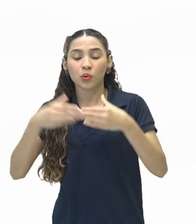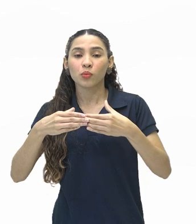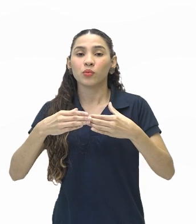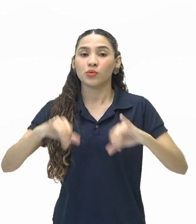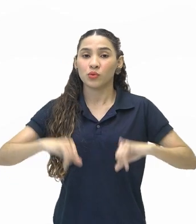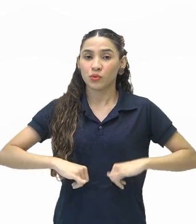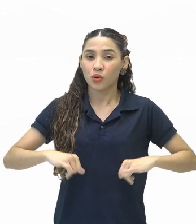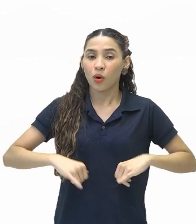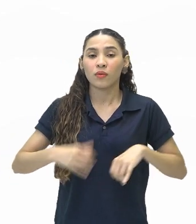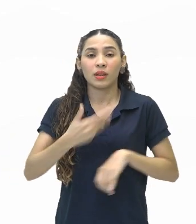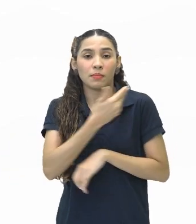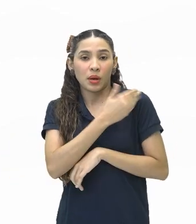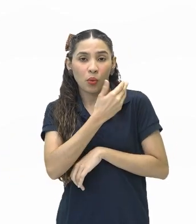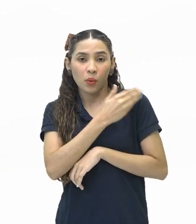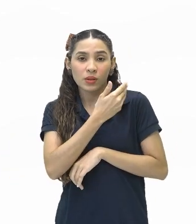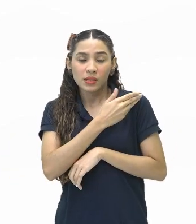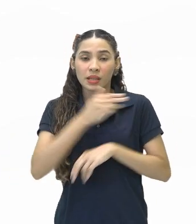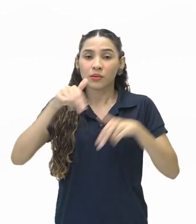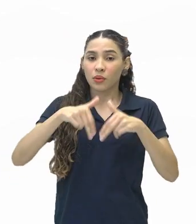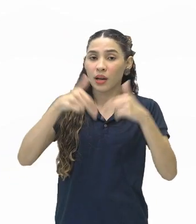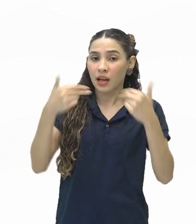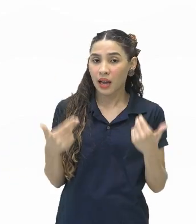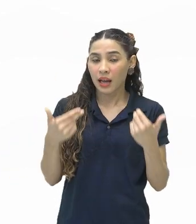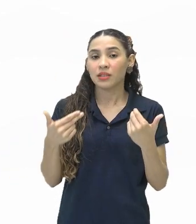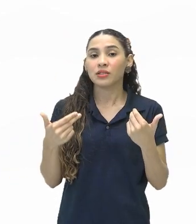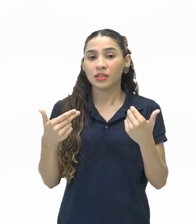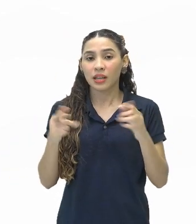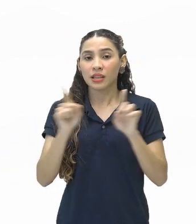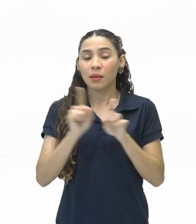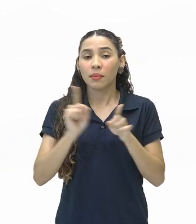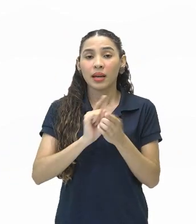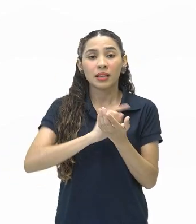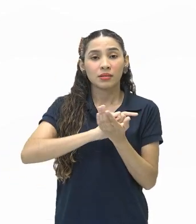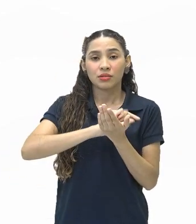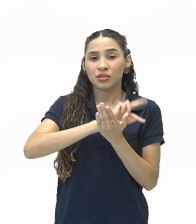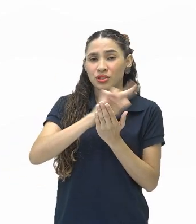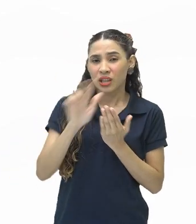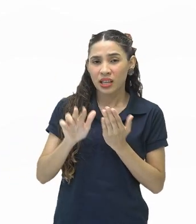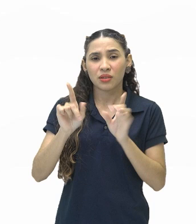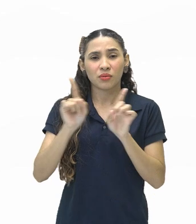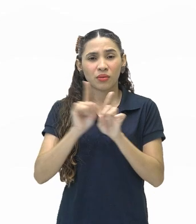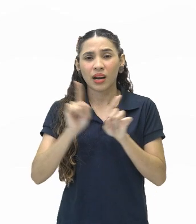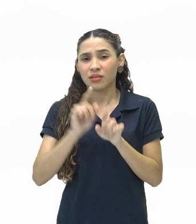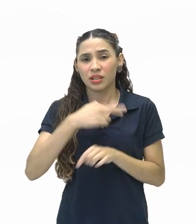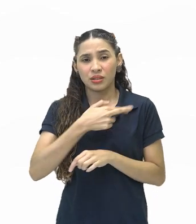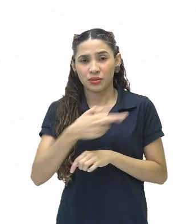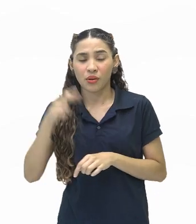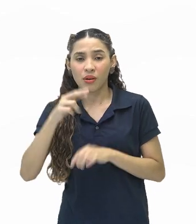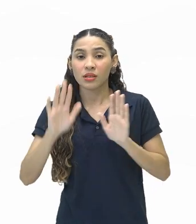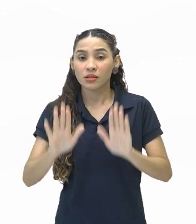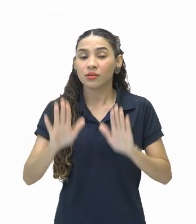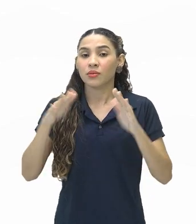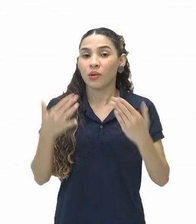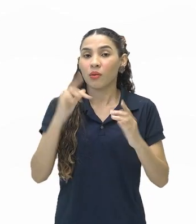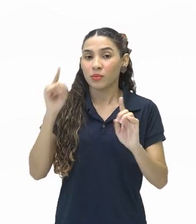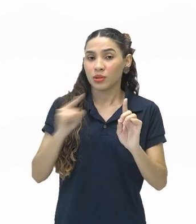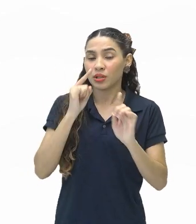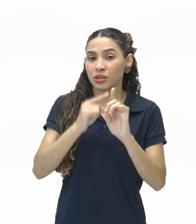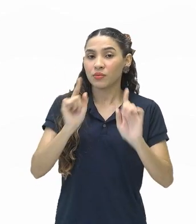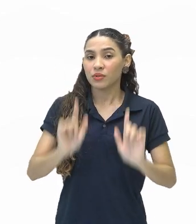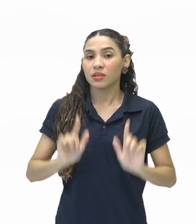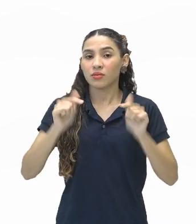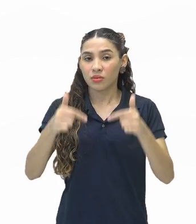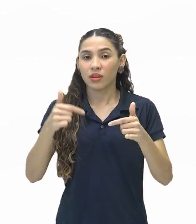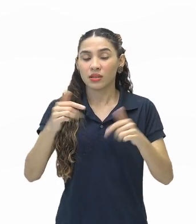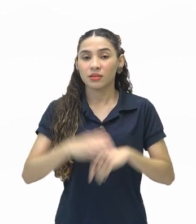sofrem essa discriminação étnica, racial, de gênero, religiosa. Quais são os objetivos dessas